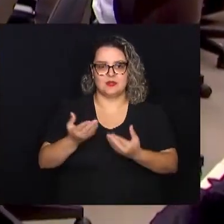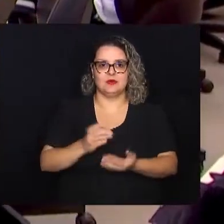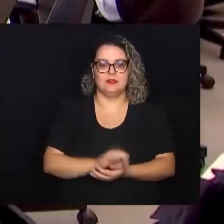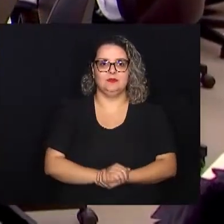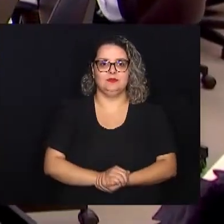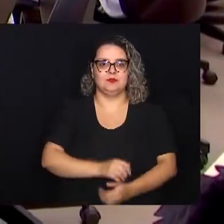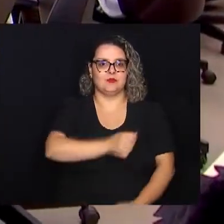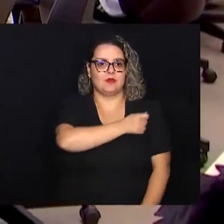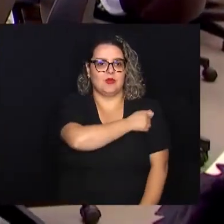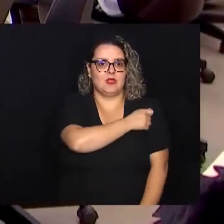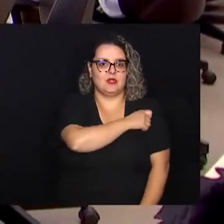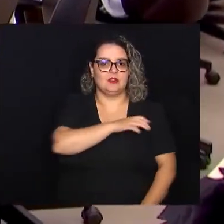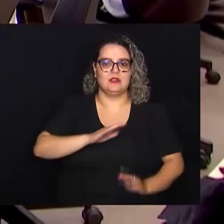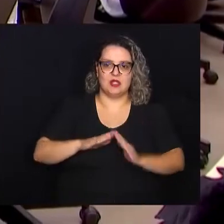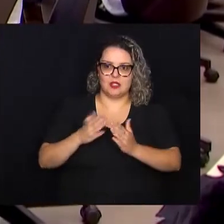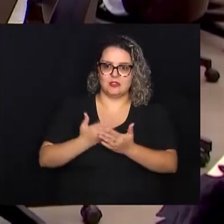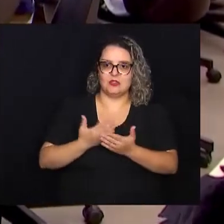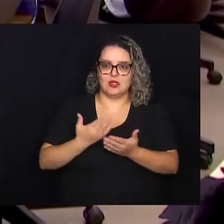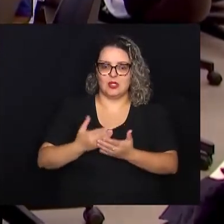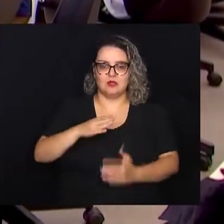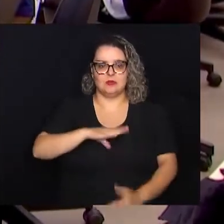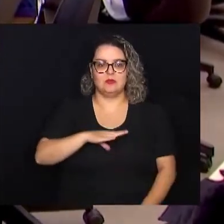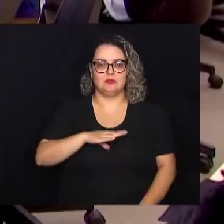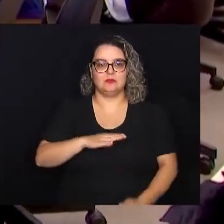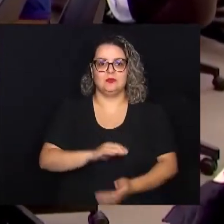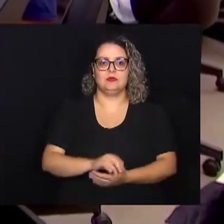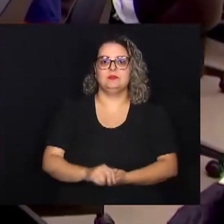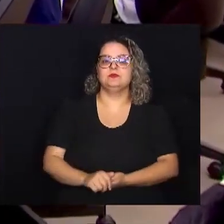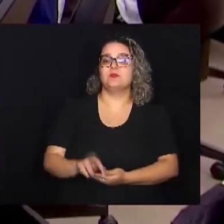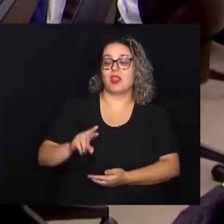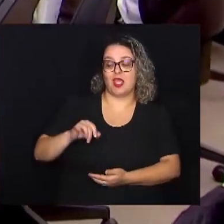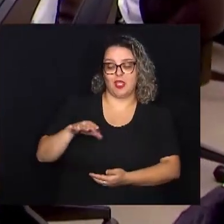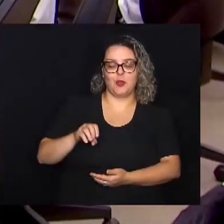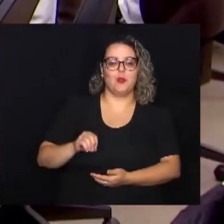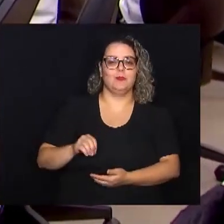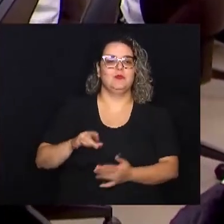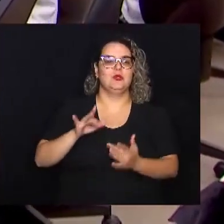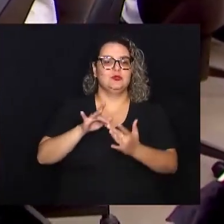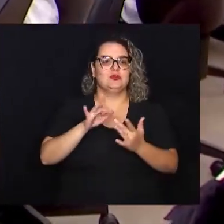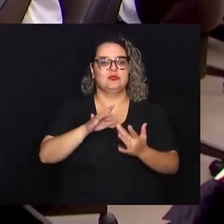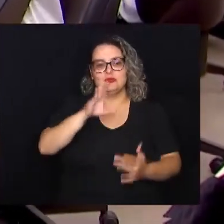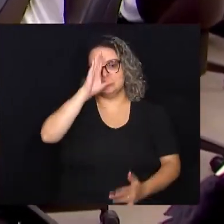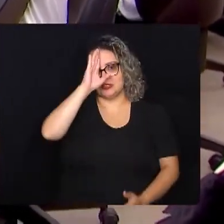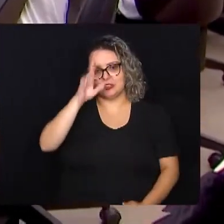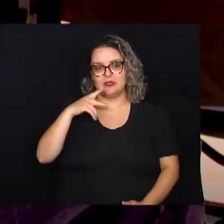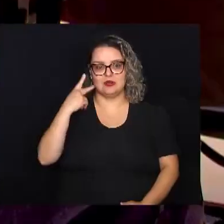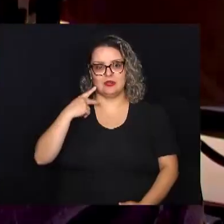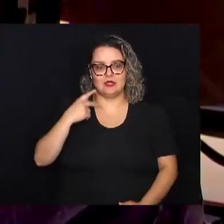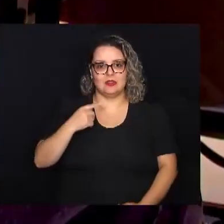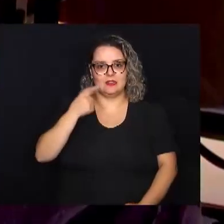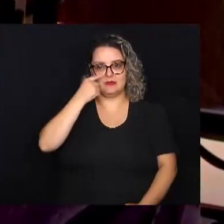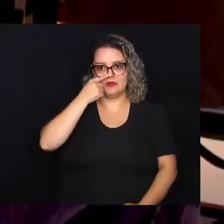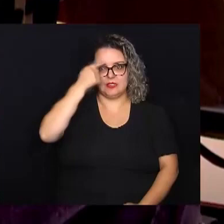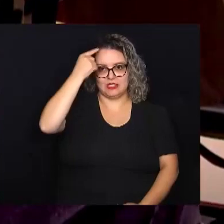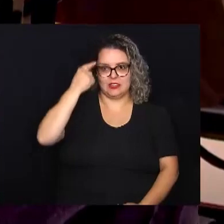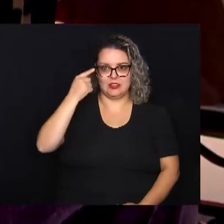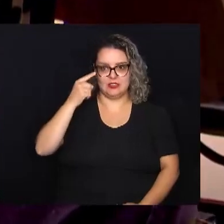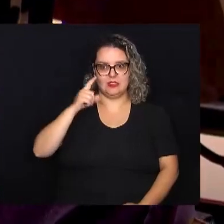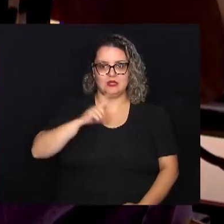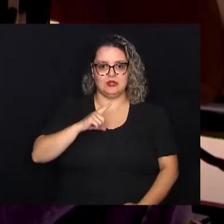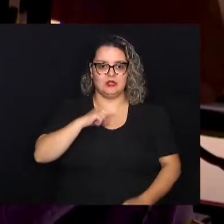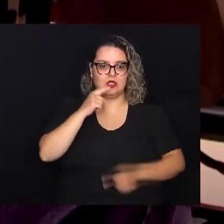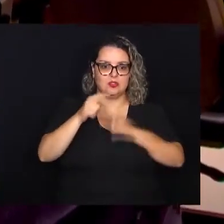da Escola Municipal Carmelina de Castro rinco tiveram contato direto com a vereadora Paola Miguel tiraram